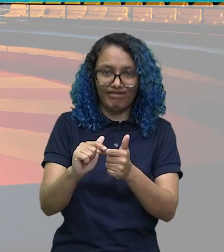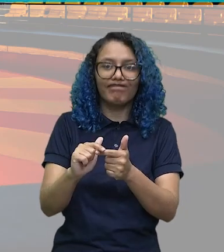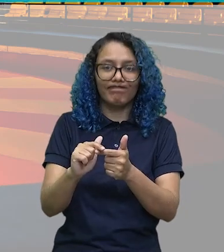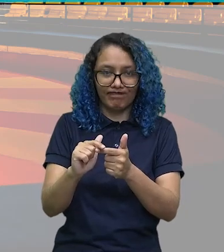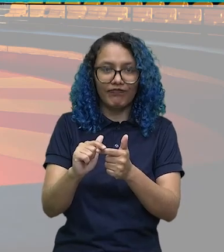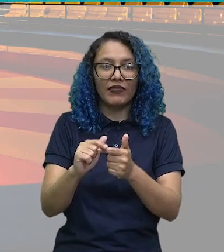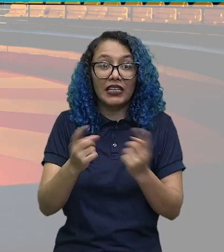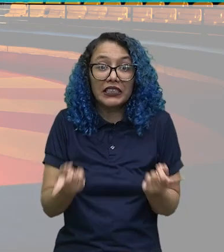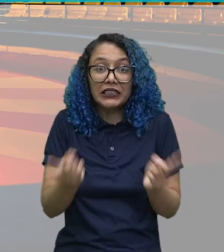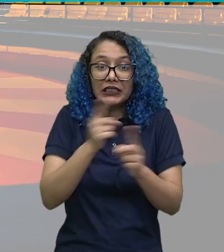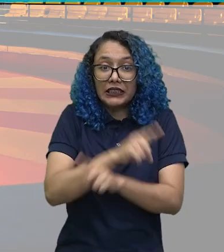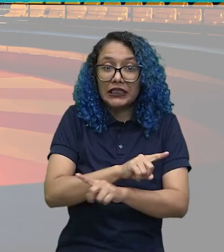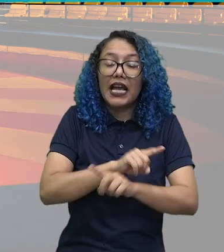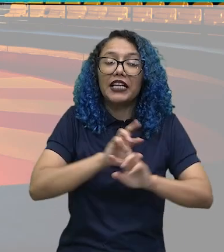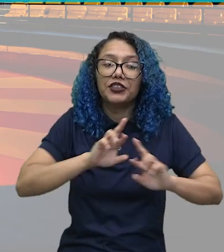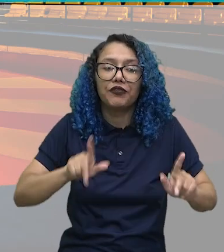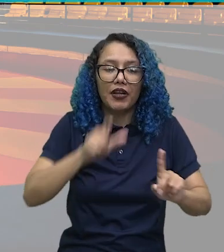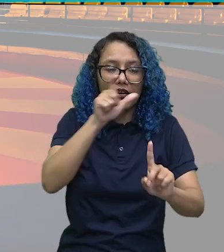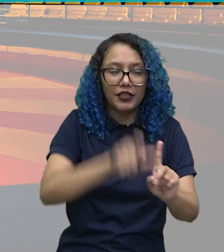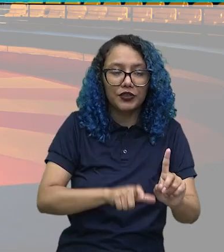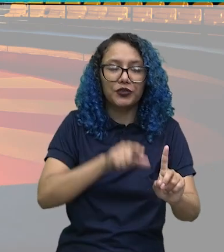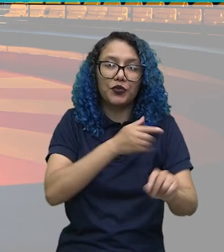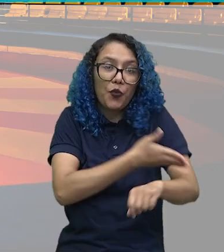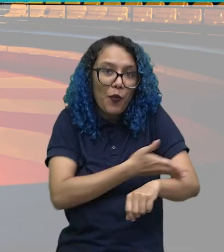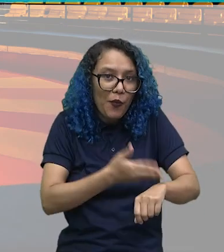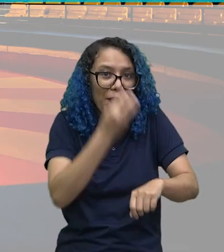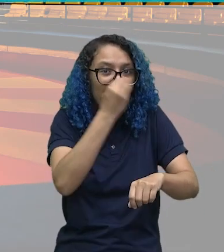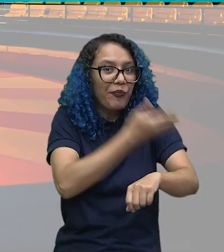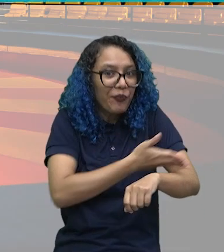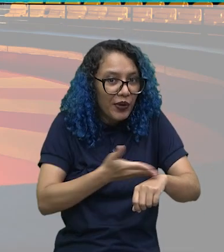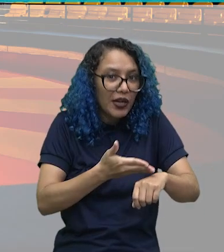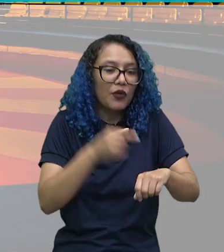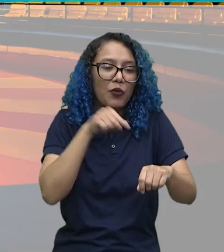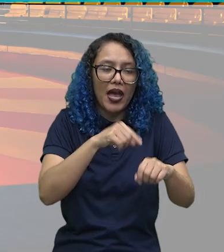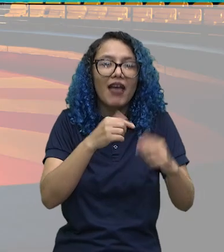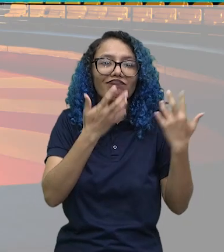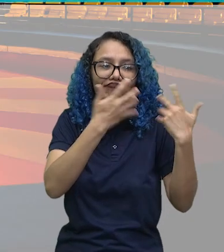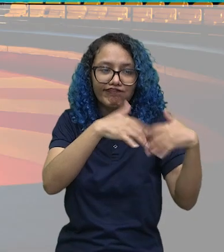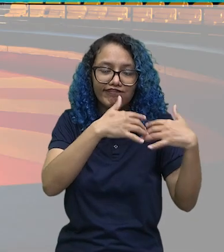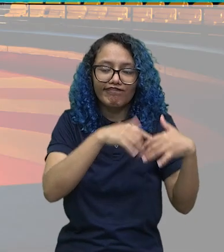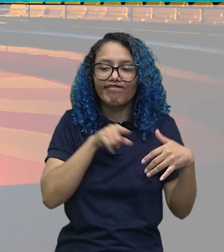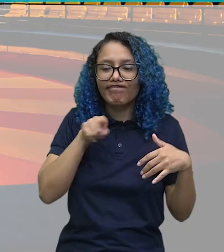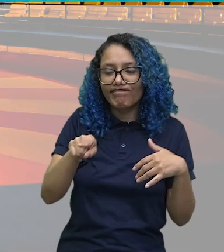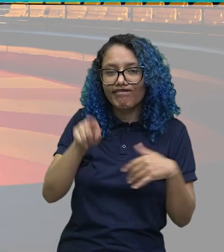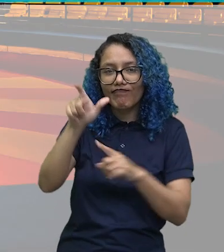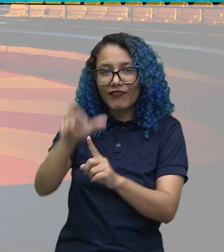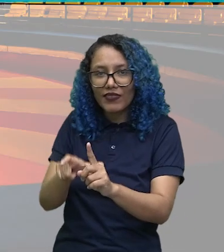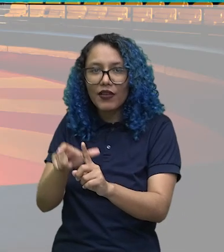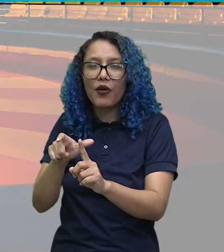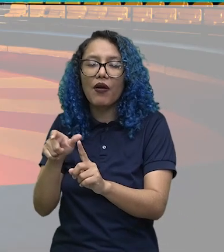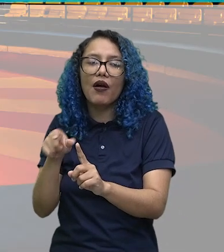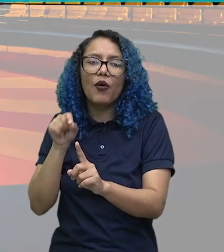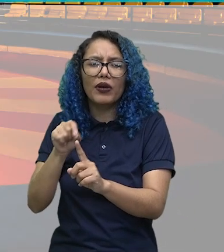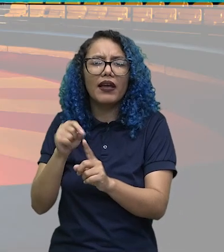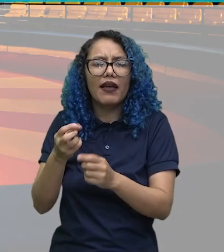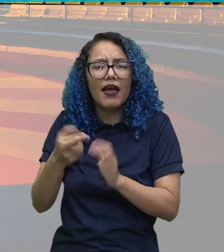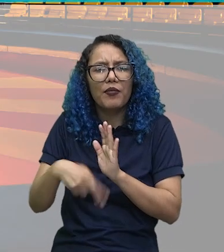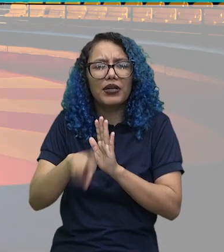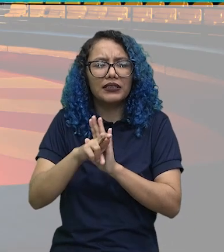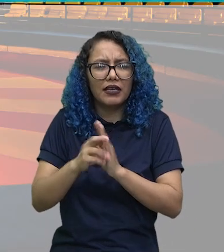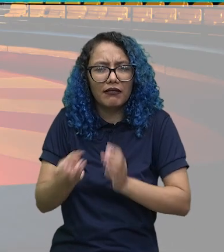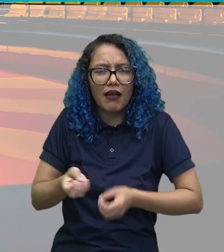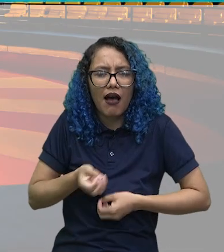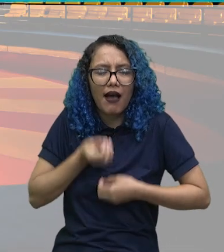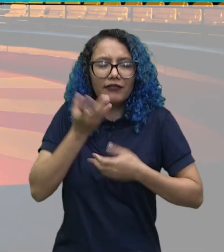em contraste direto com a elegância e racionalidade do Clown branco. O Augusto representa a